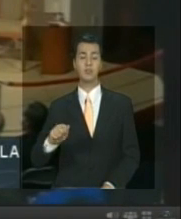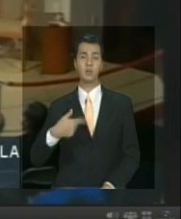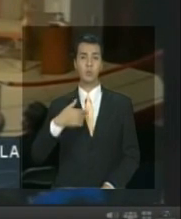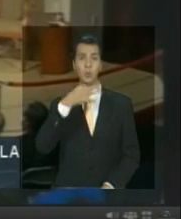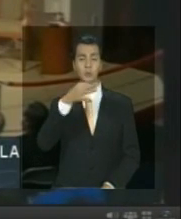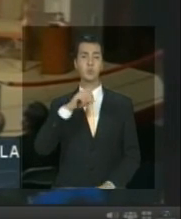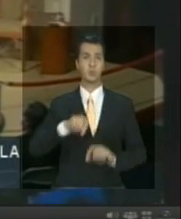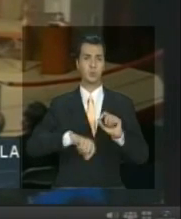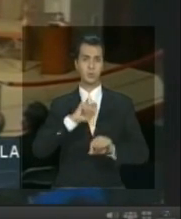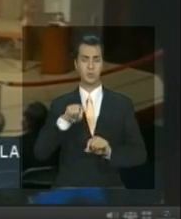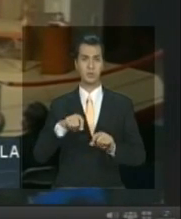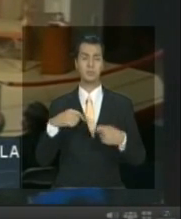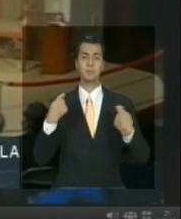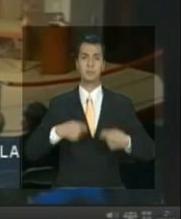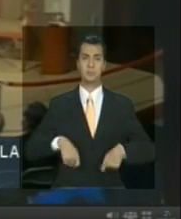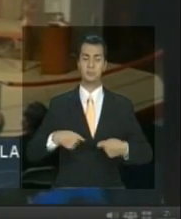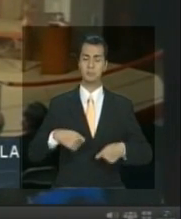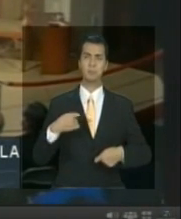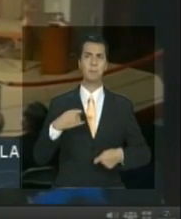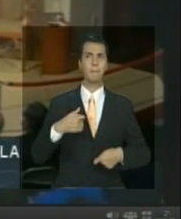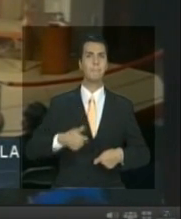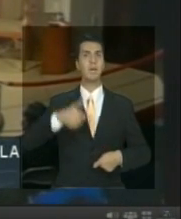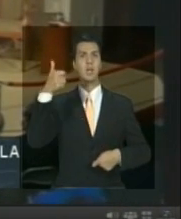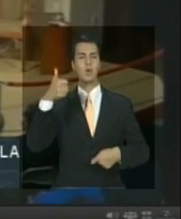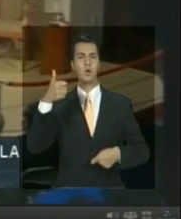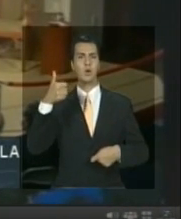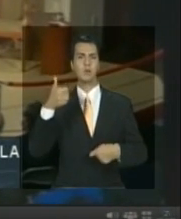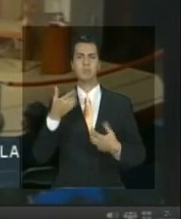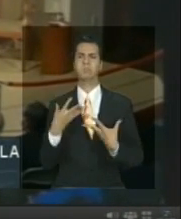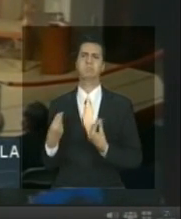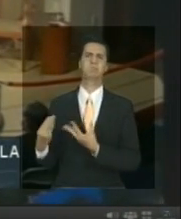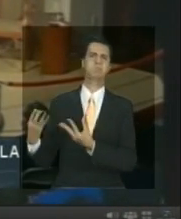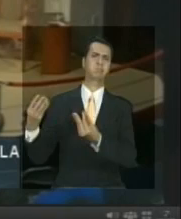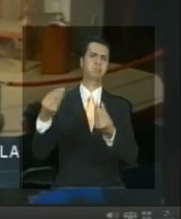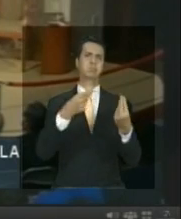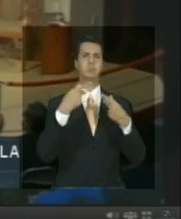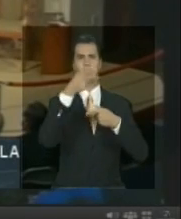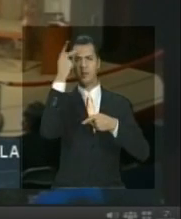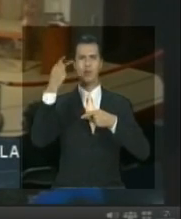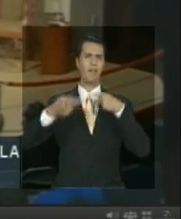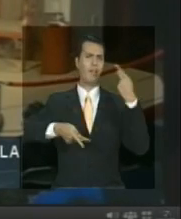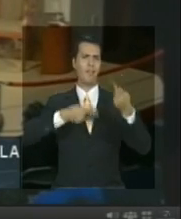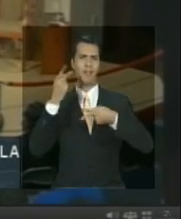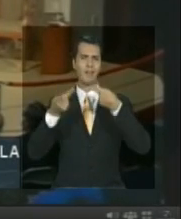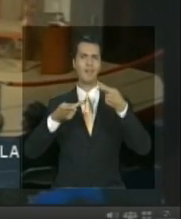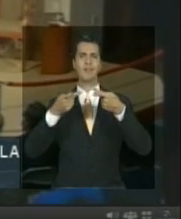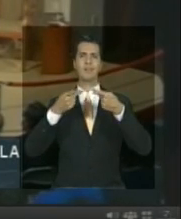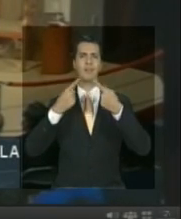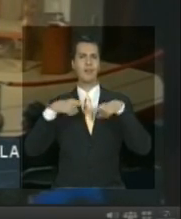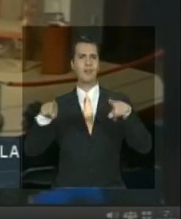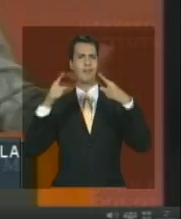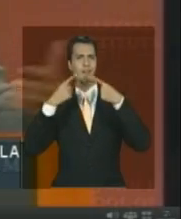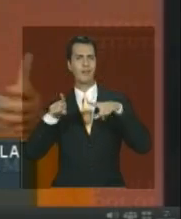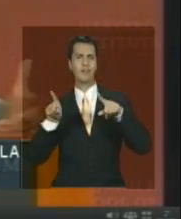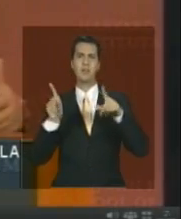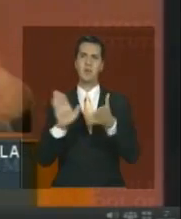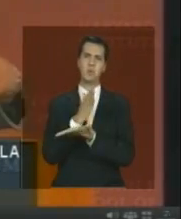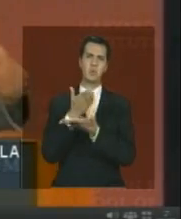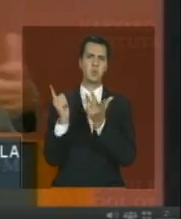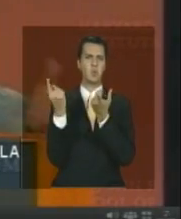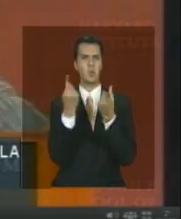melhor as múltiplas vozes que a gente escuta na democracia, mesmo que sejam